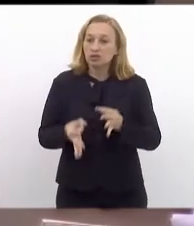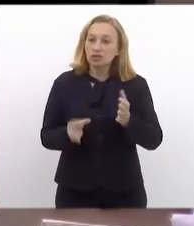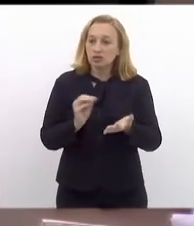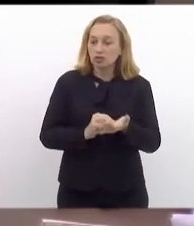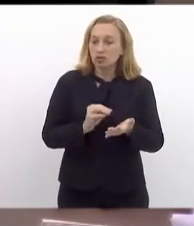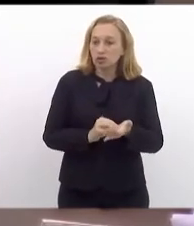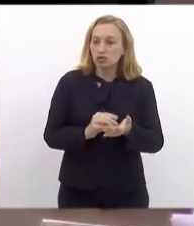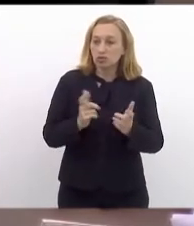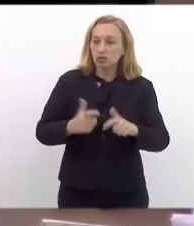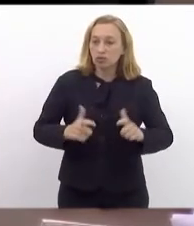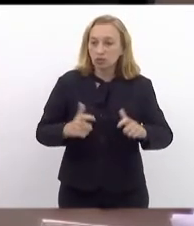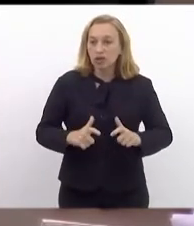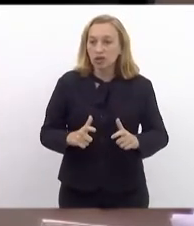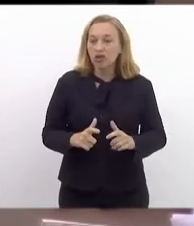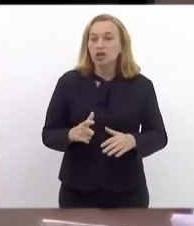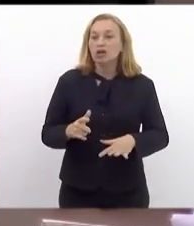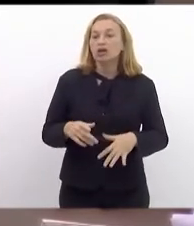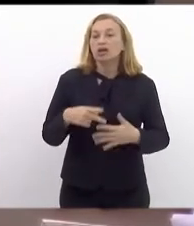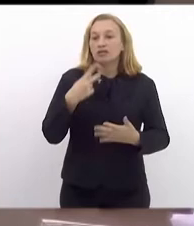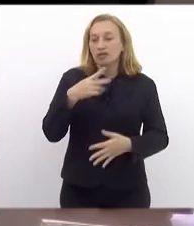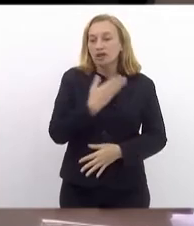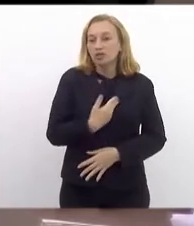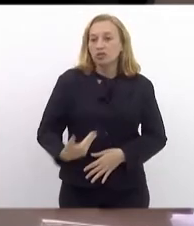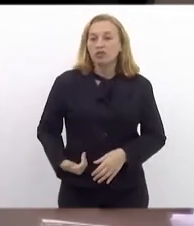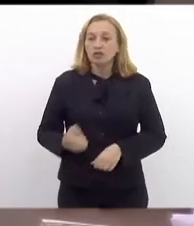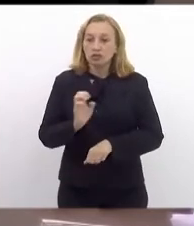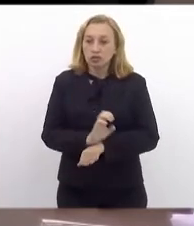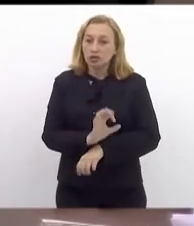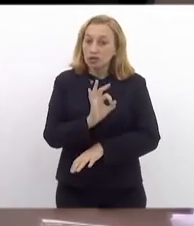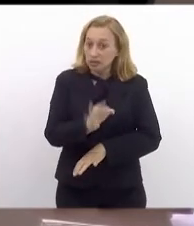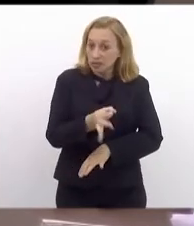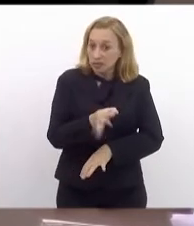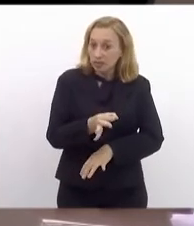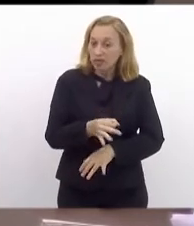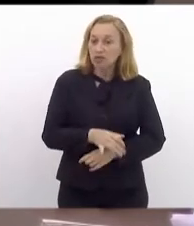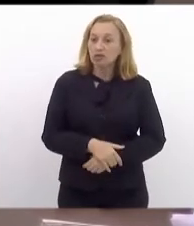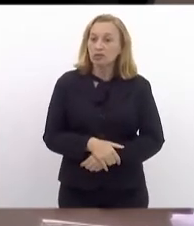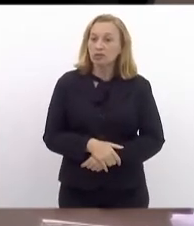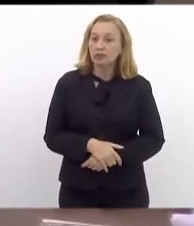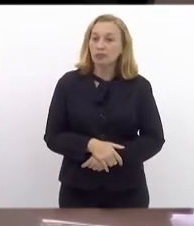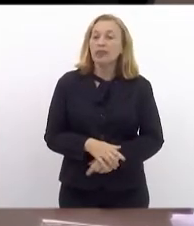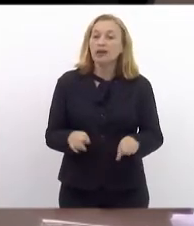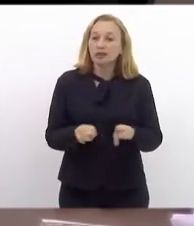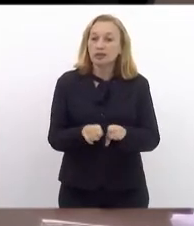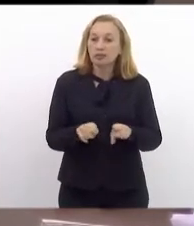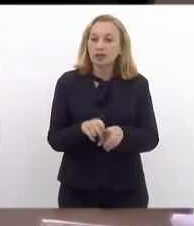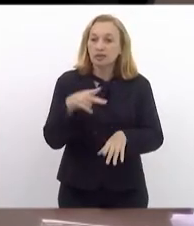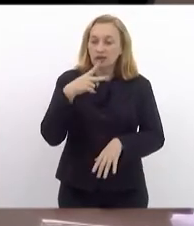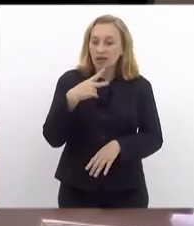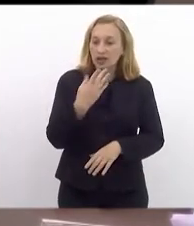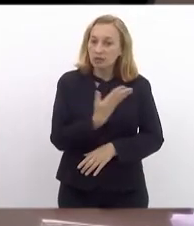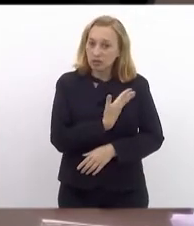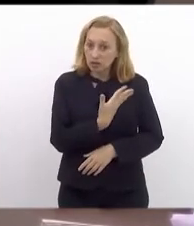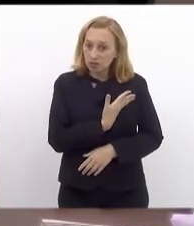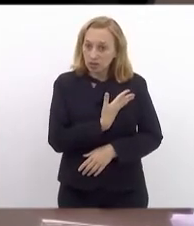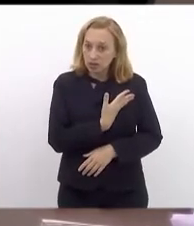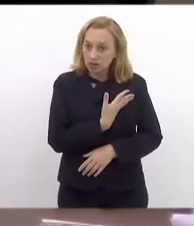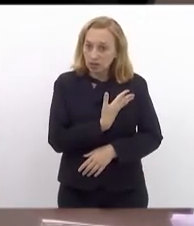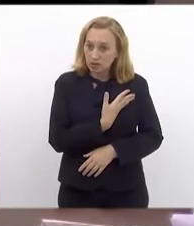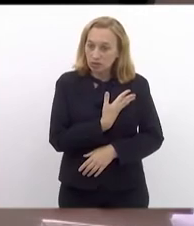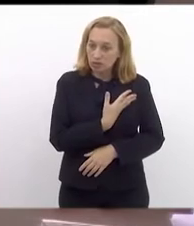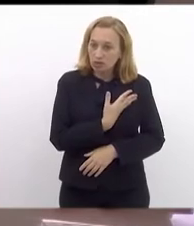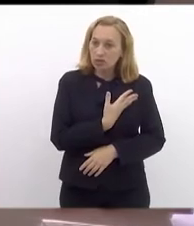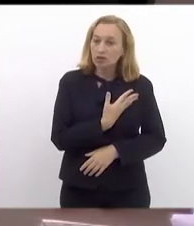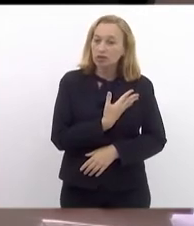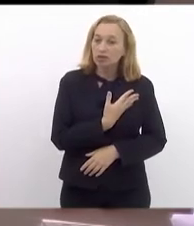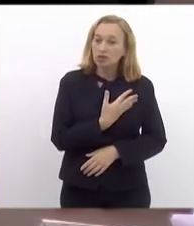Essas eram o governo do estado obviamente voa também está indo aqui para os meus colegas que estão